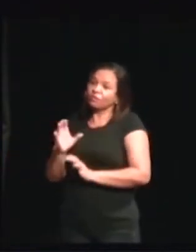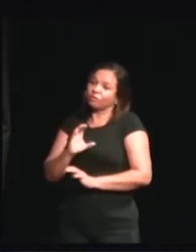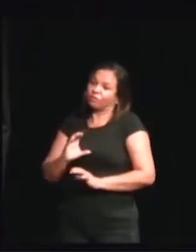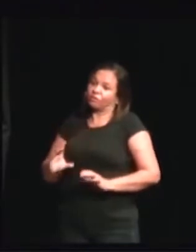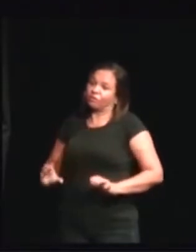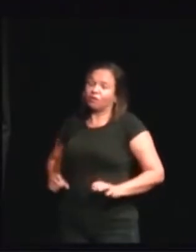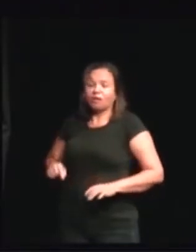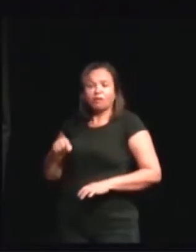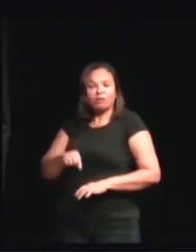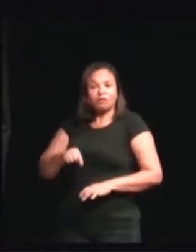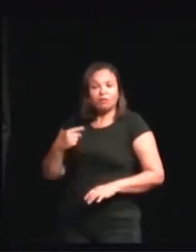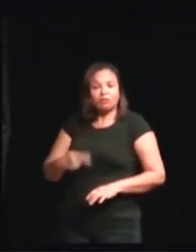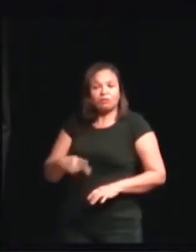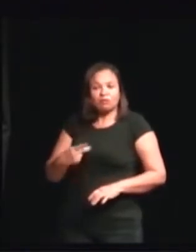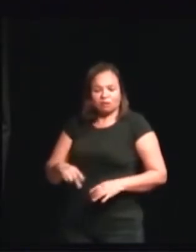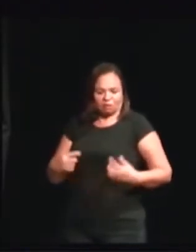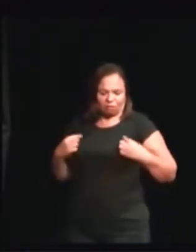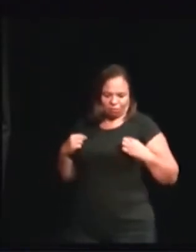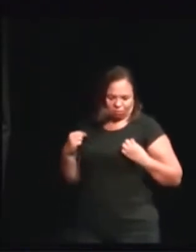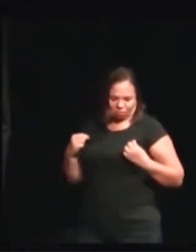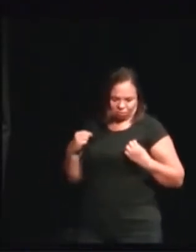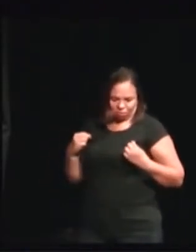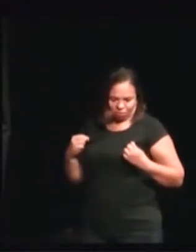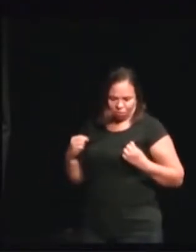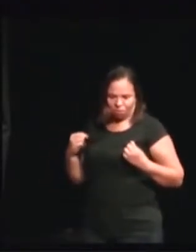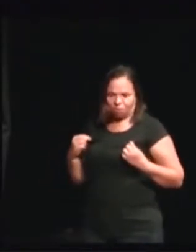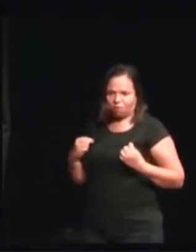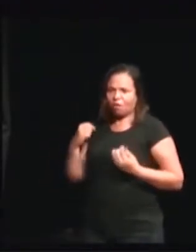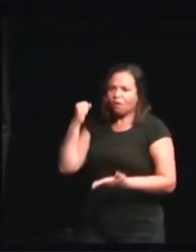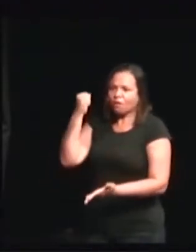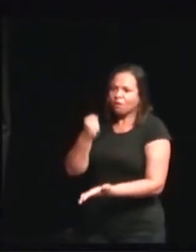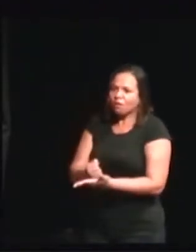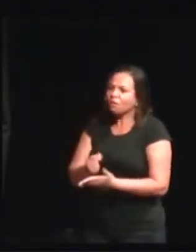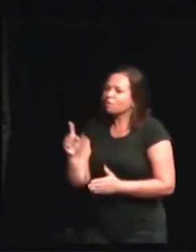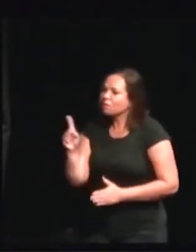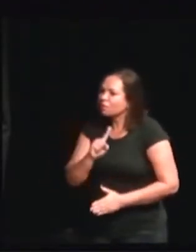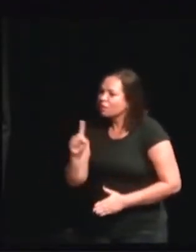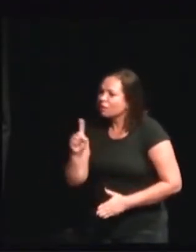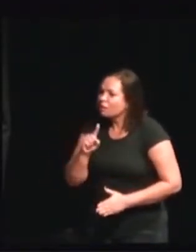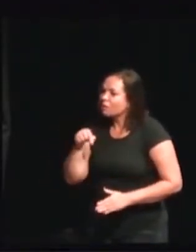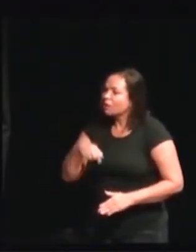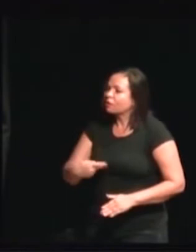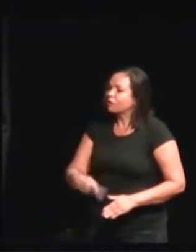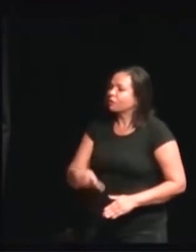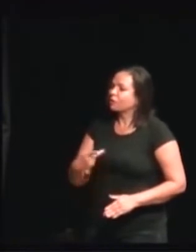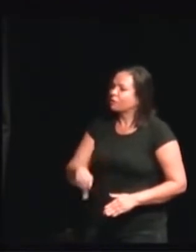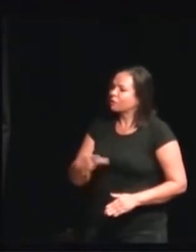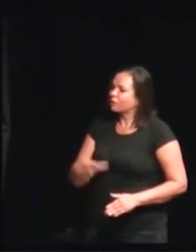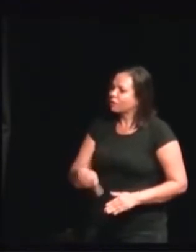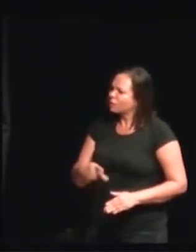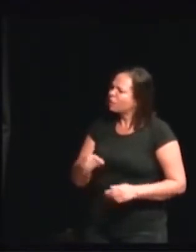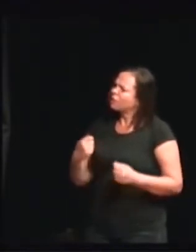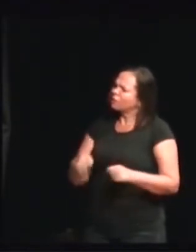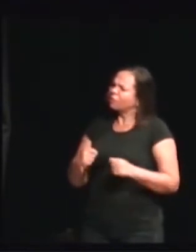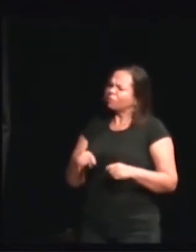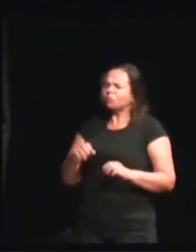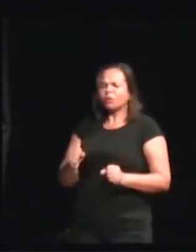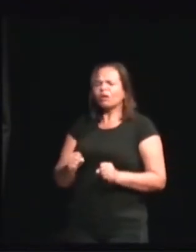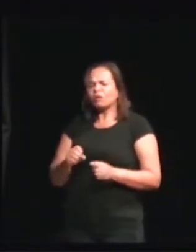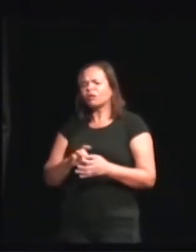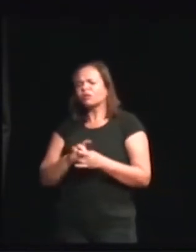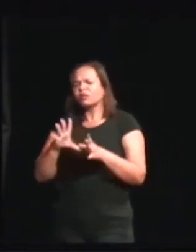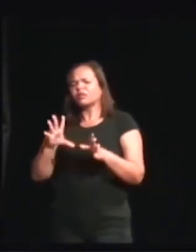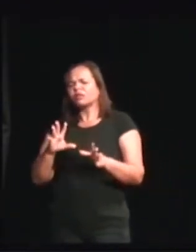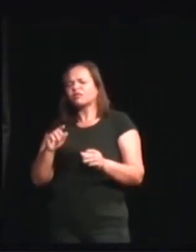A gente não está aqui para comprar roupinha de marca, para ir ver o Mickey. A gente está aqui. Você pode até fazer isso. Tem nada mais, não. Trabalho justo, decente,